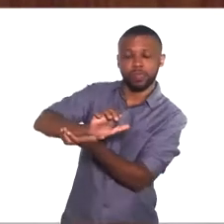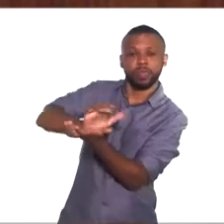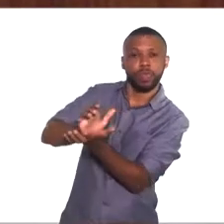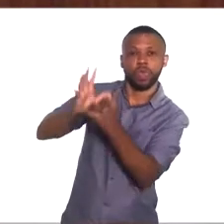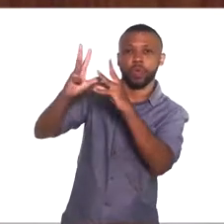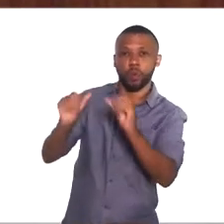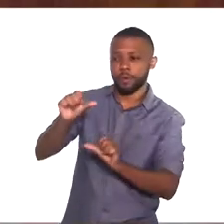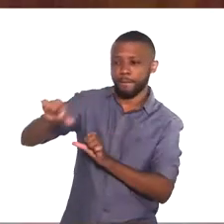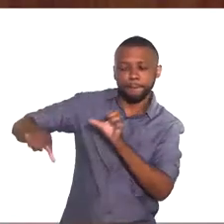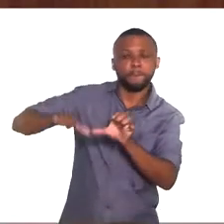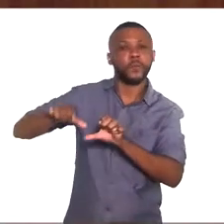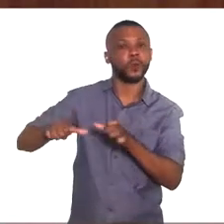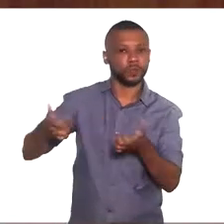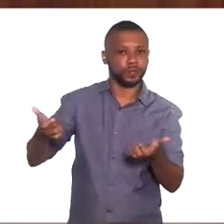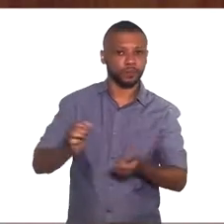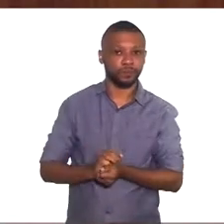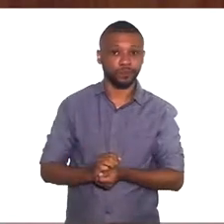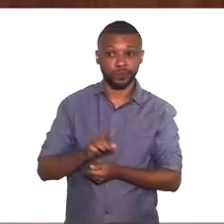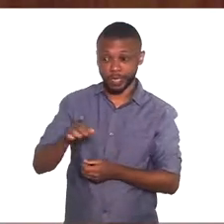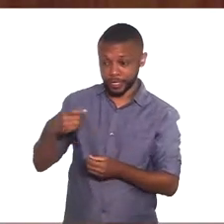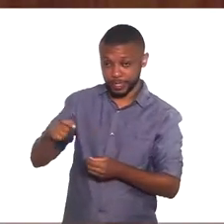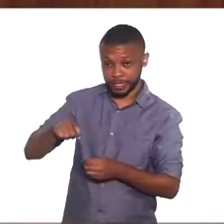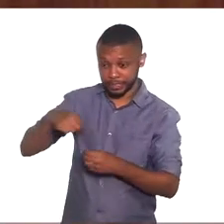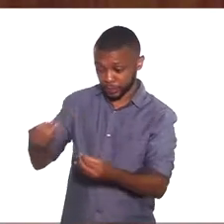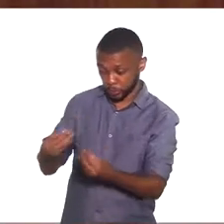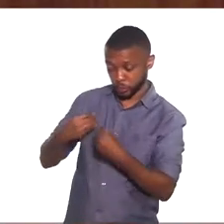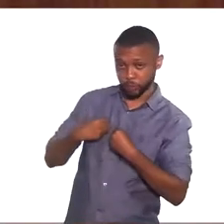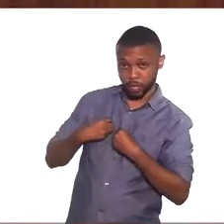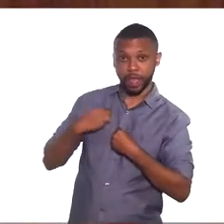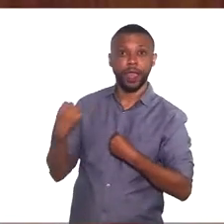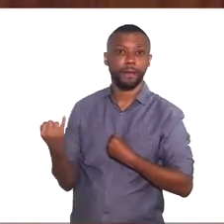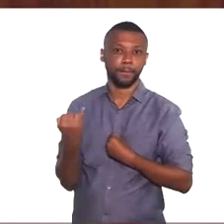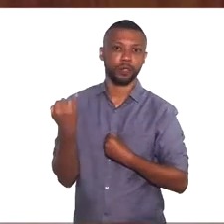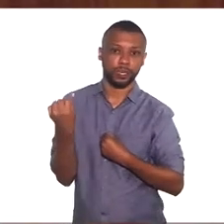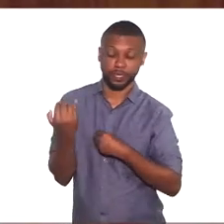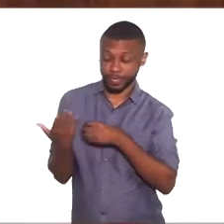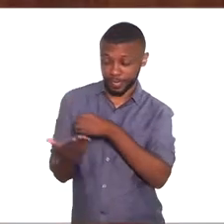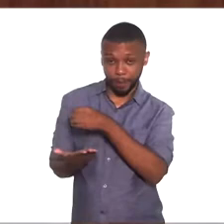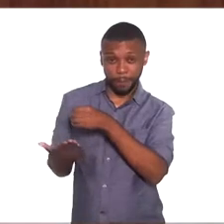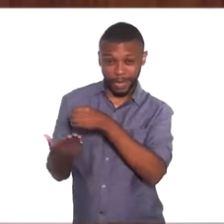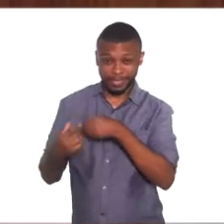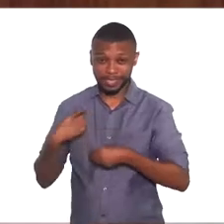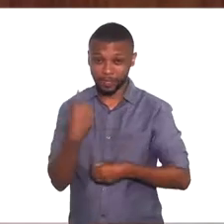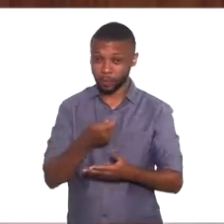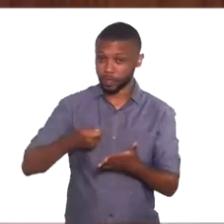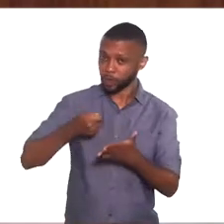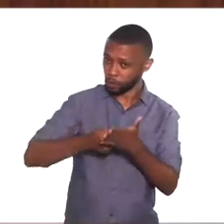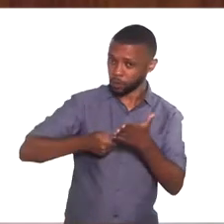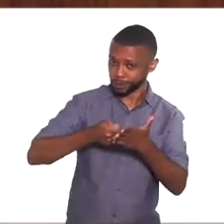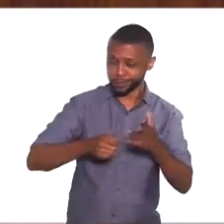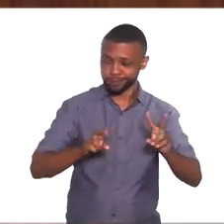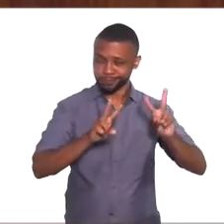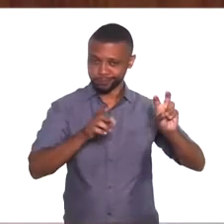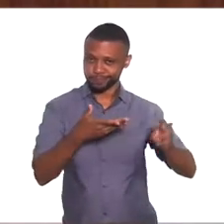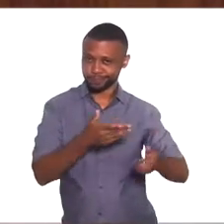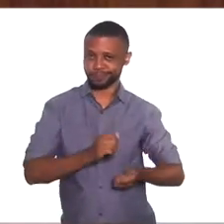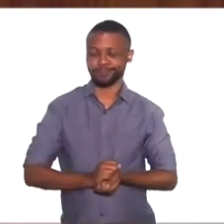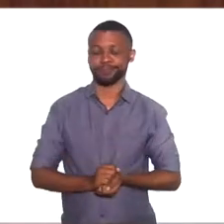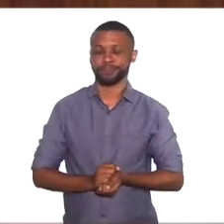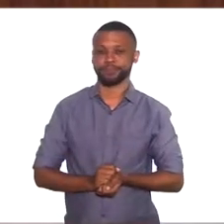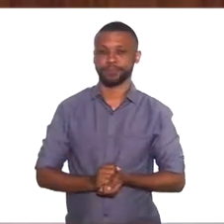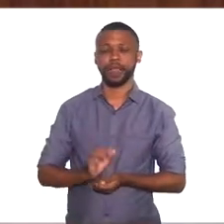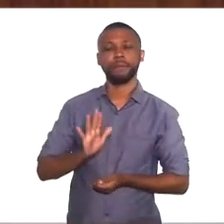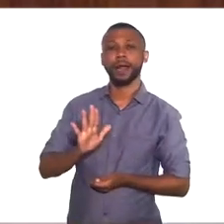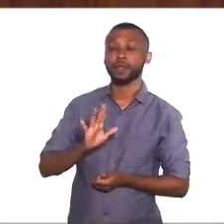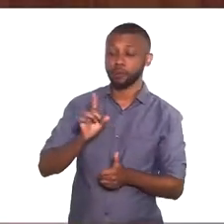intolerância e isso é o que nos faz importante e essa é a nossa luta mas como